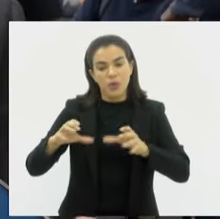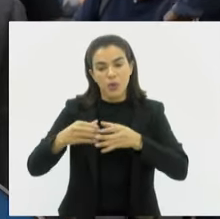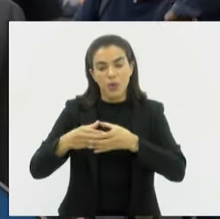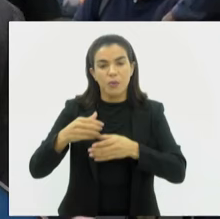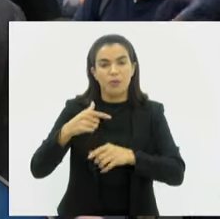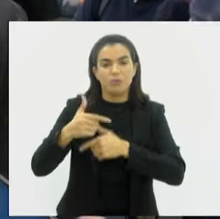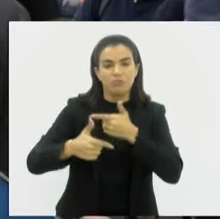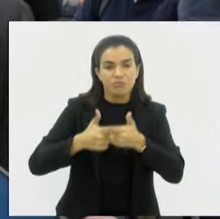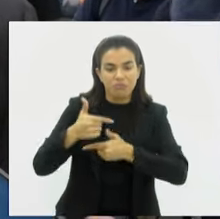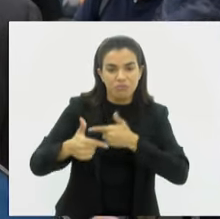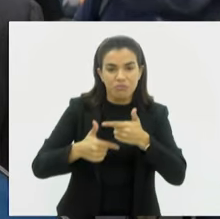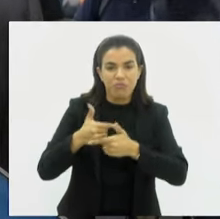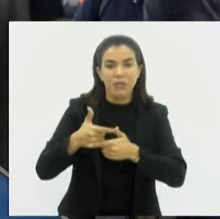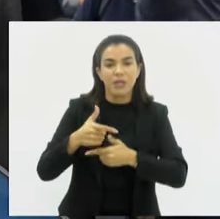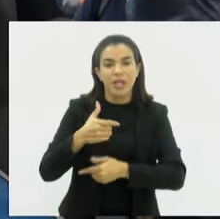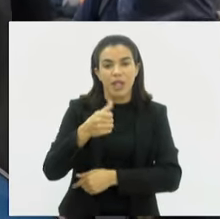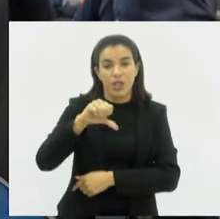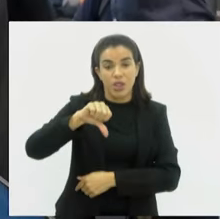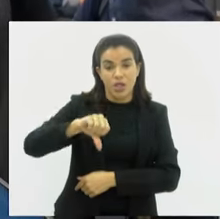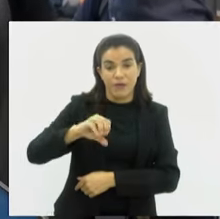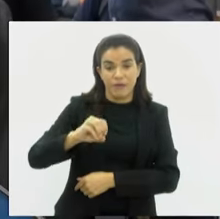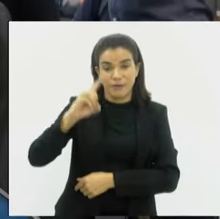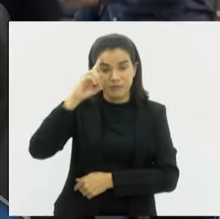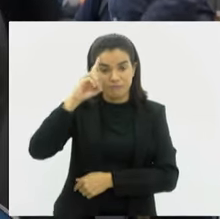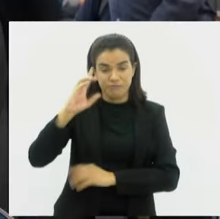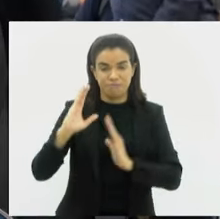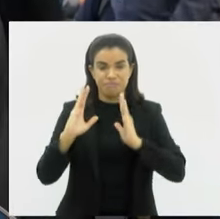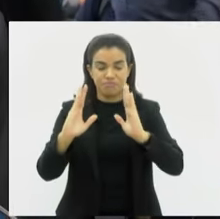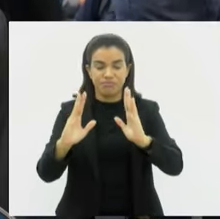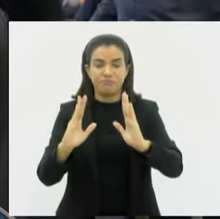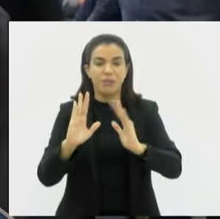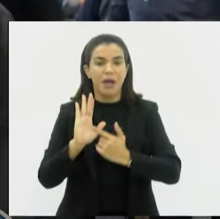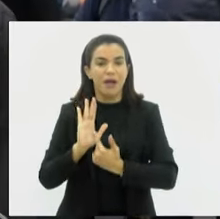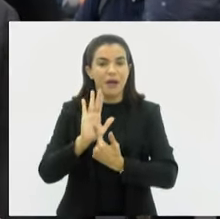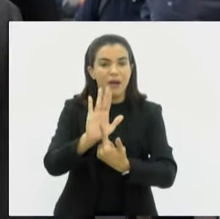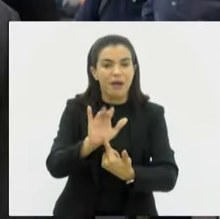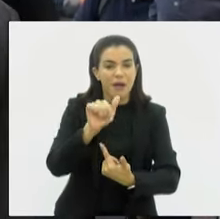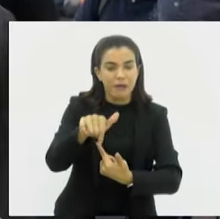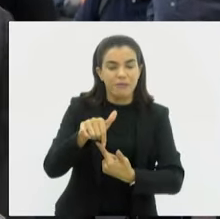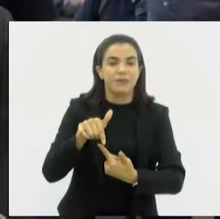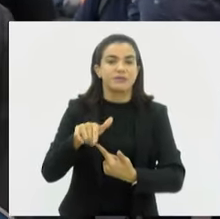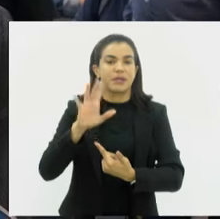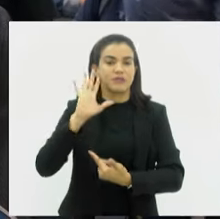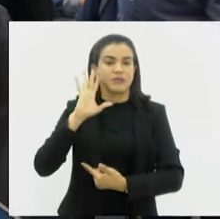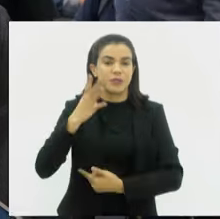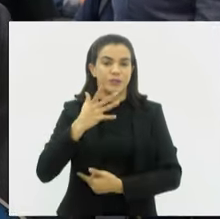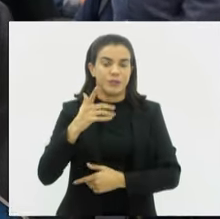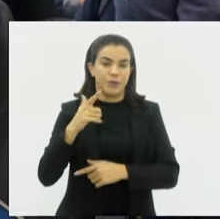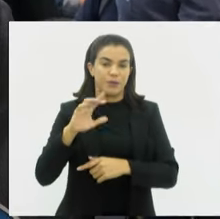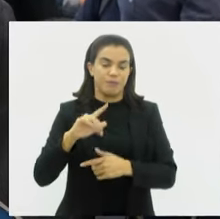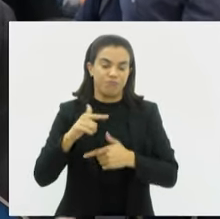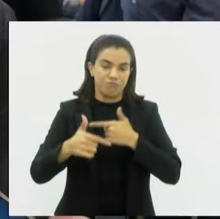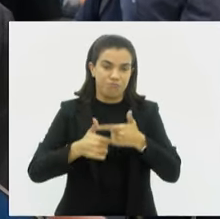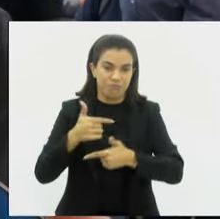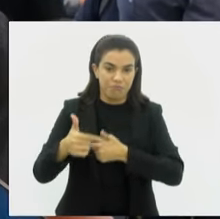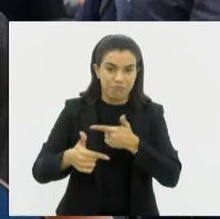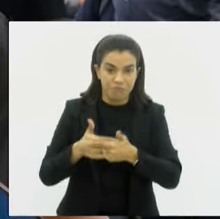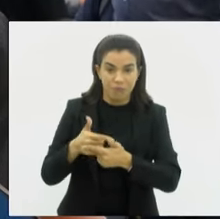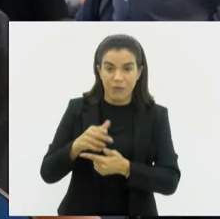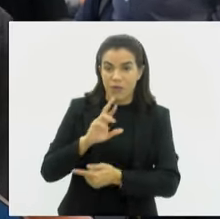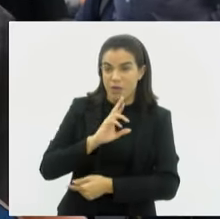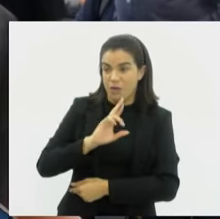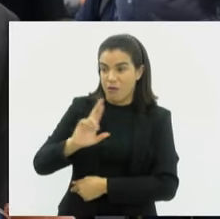90 dias para apresentar a sugestão de utilização daquela área. E eu fiz ver a ele que